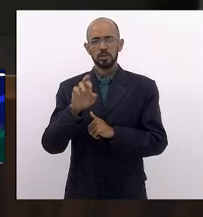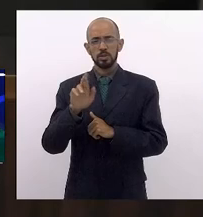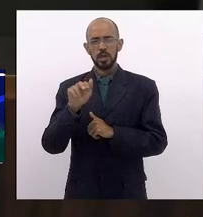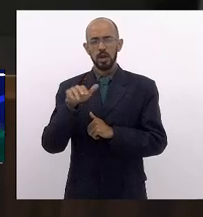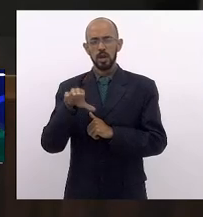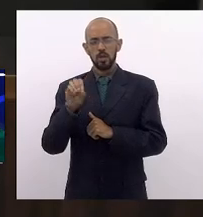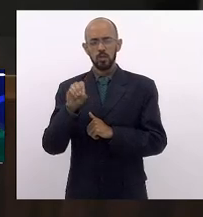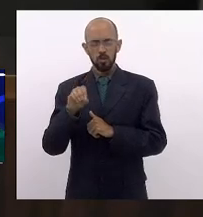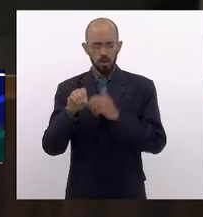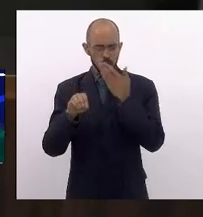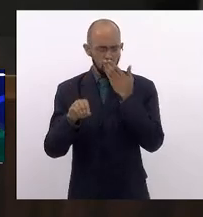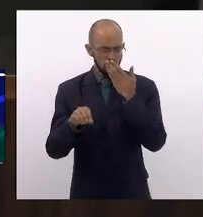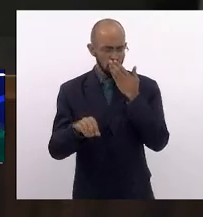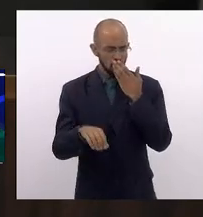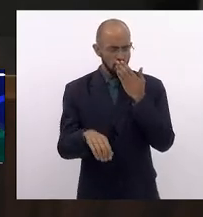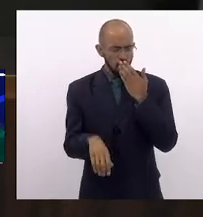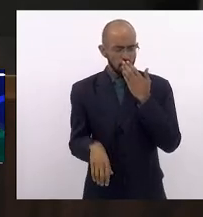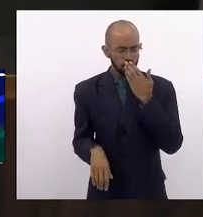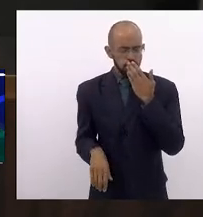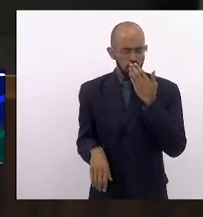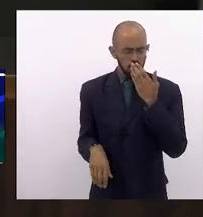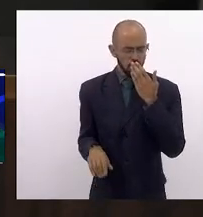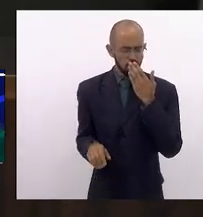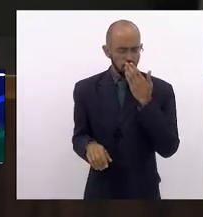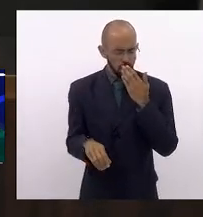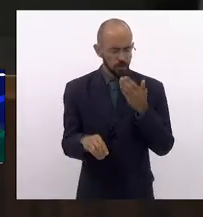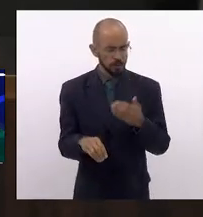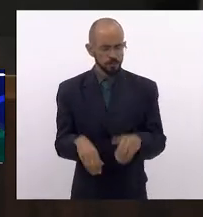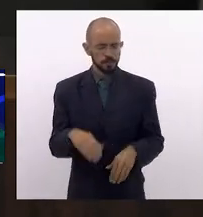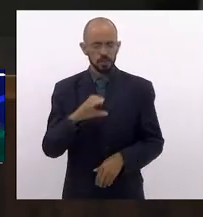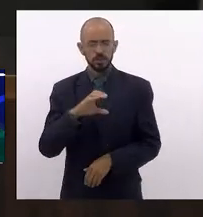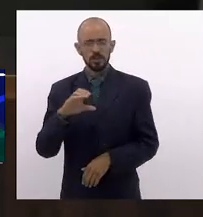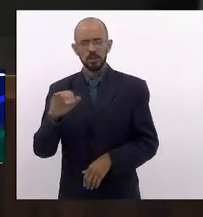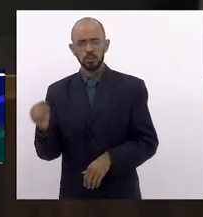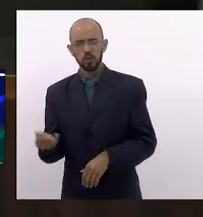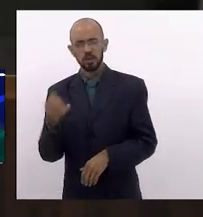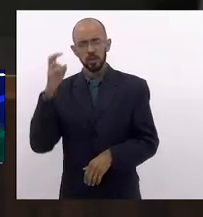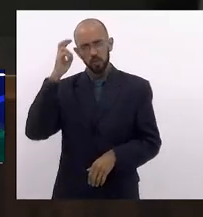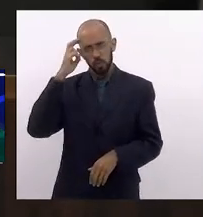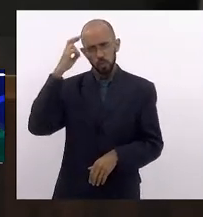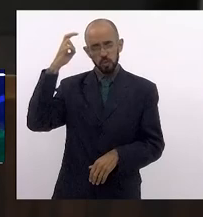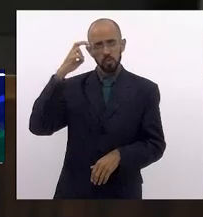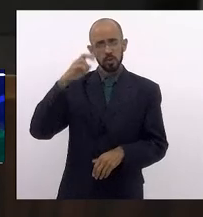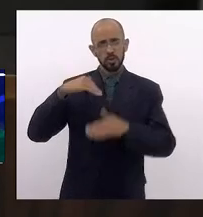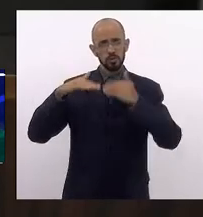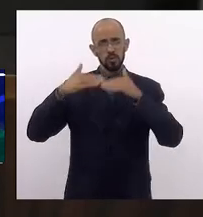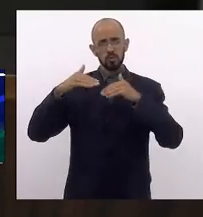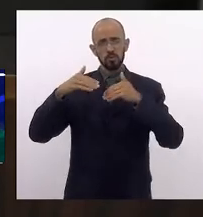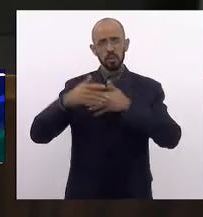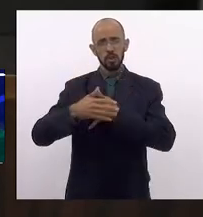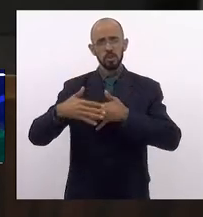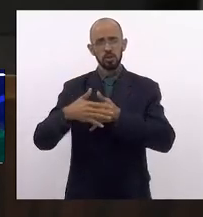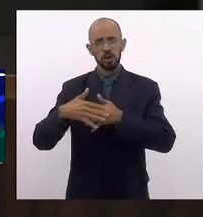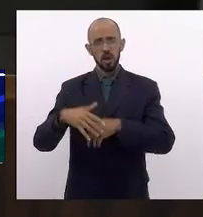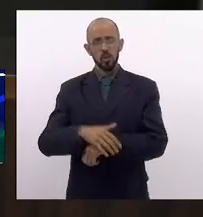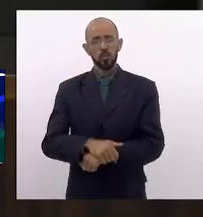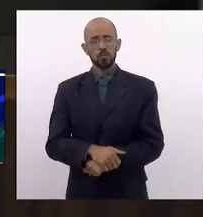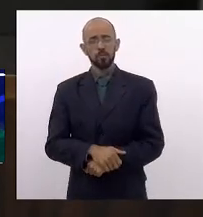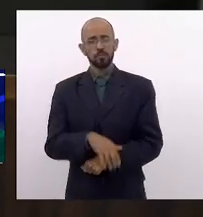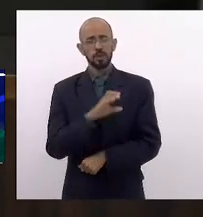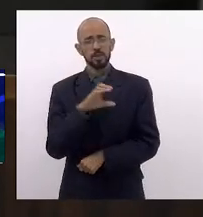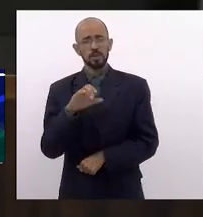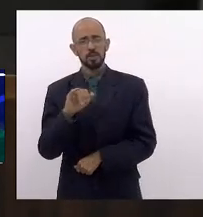da comissão o coração precisa de cultura e assuntos principais elementos Regional produção de coisas de